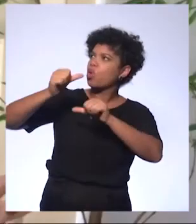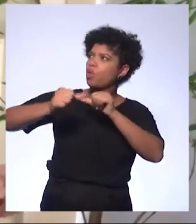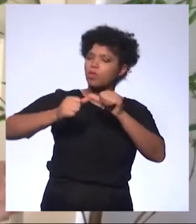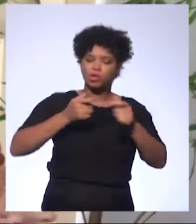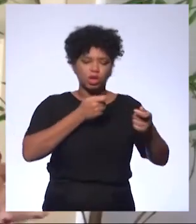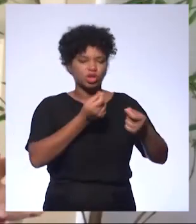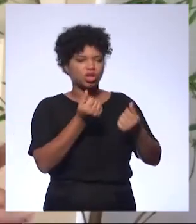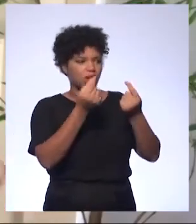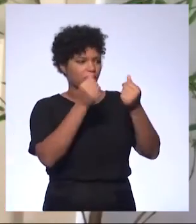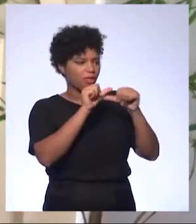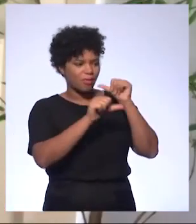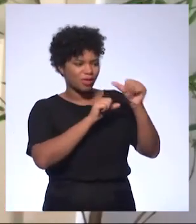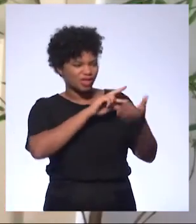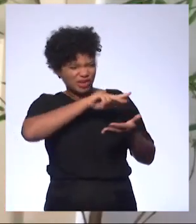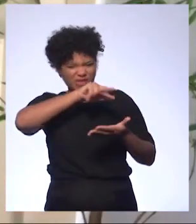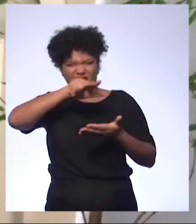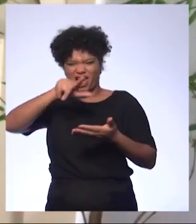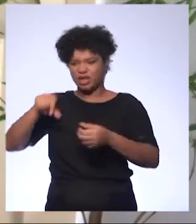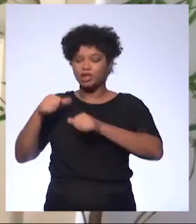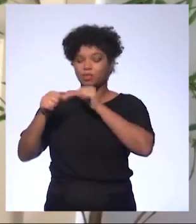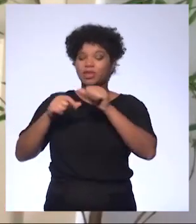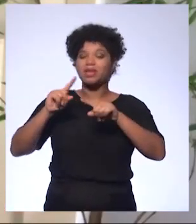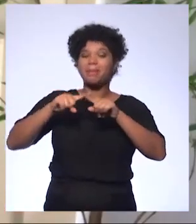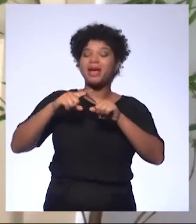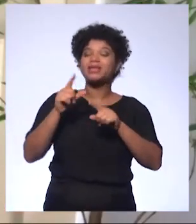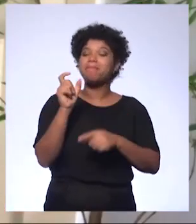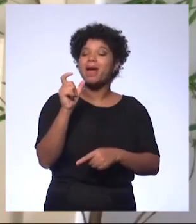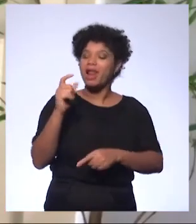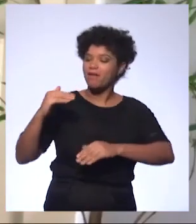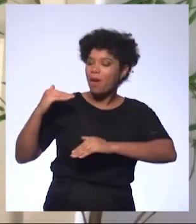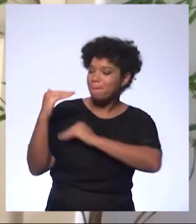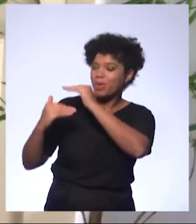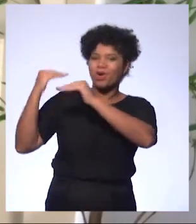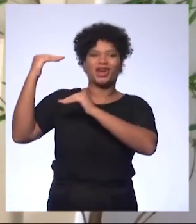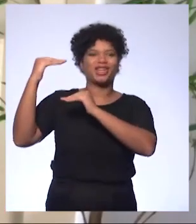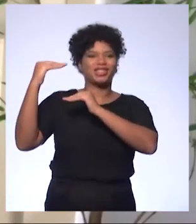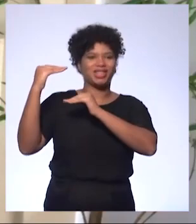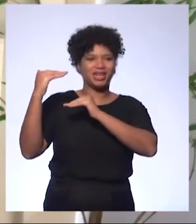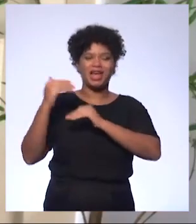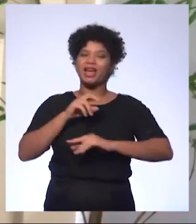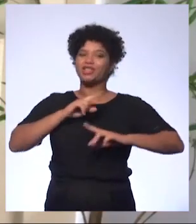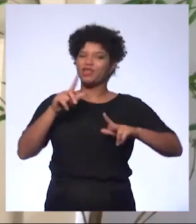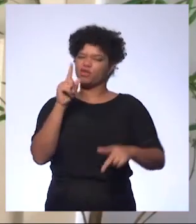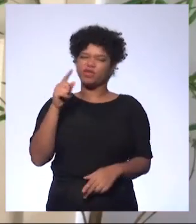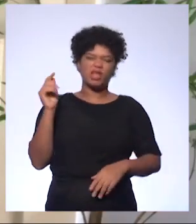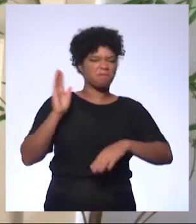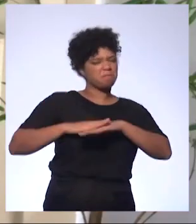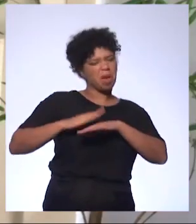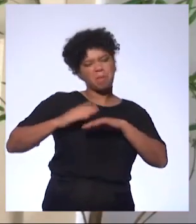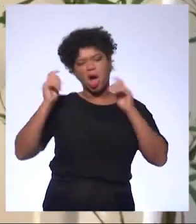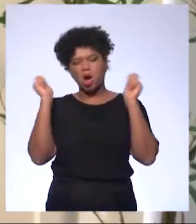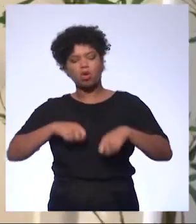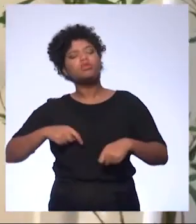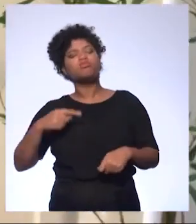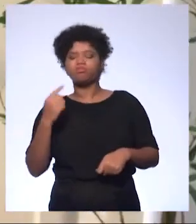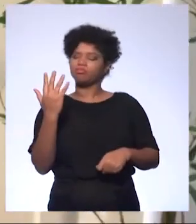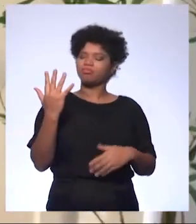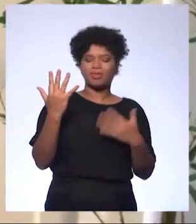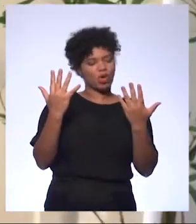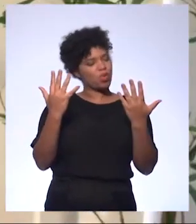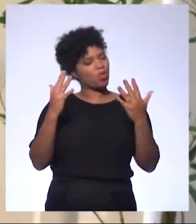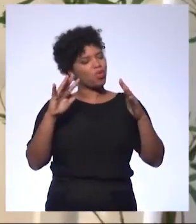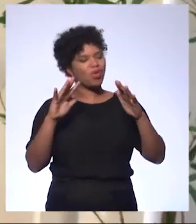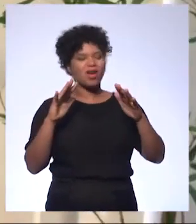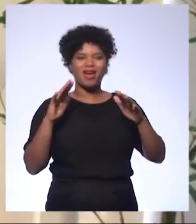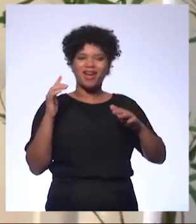Mas progredir, você precisa usar suas forças na potencialidade máxima. Então você tem esse poder nas suas mãos, de